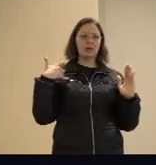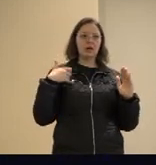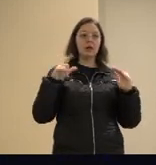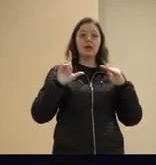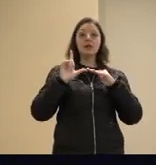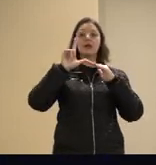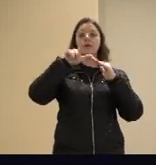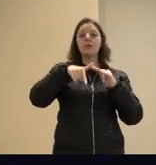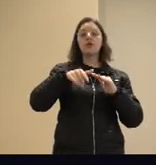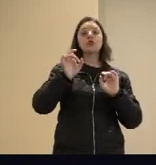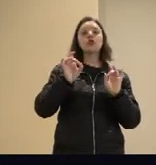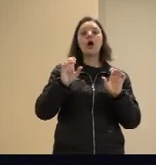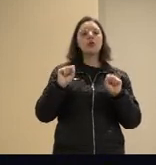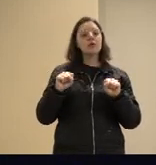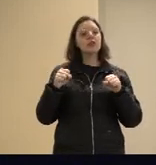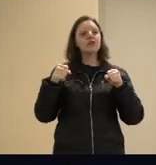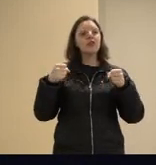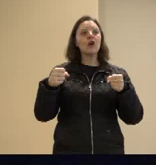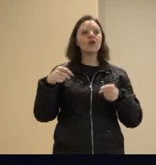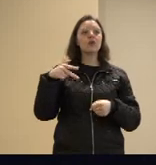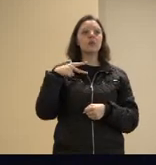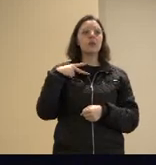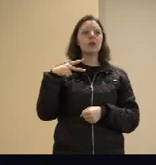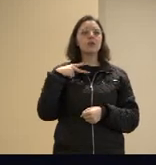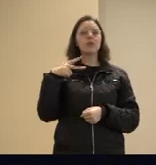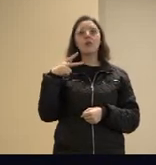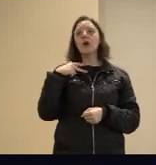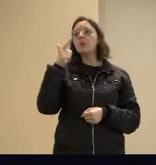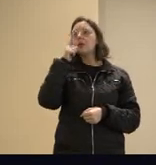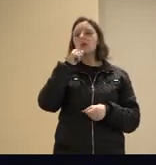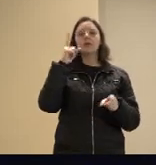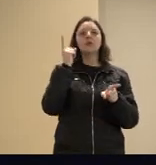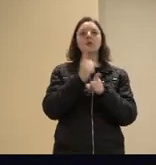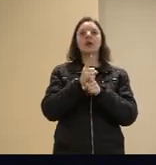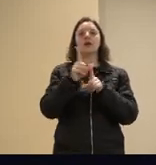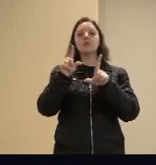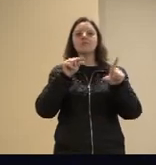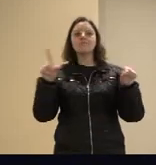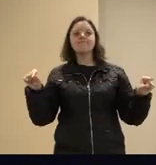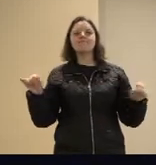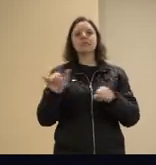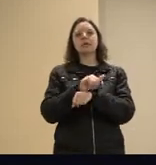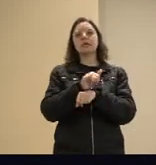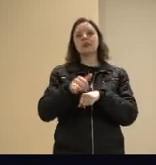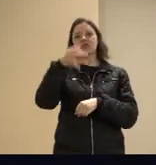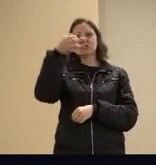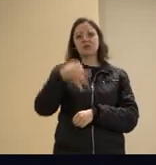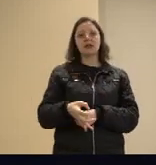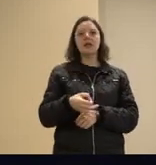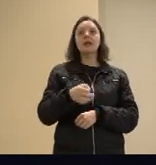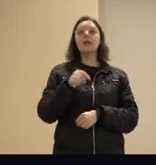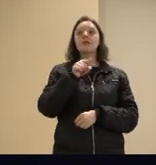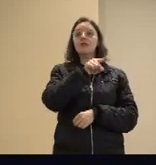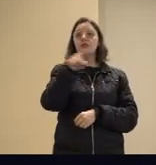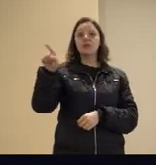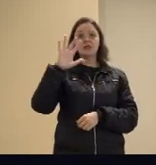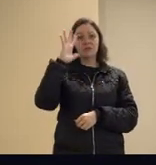somente o empenho pessoal para encontrar a melhor solução. E a melhor solução é aquela que vocês vão dar.